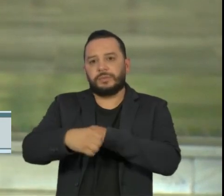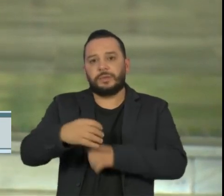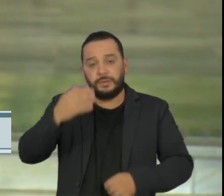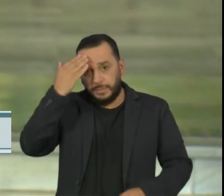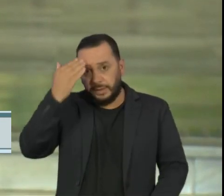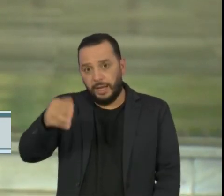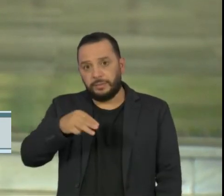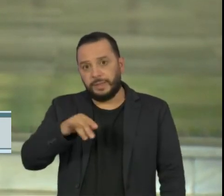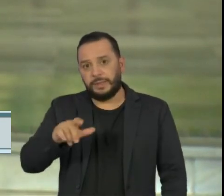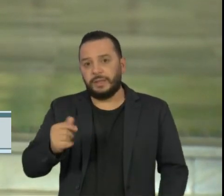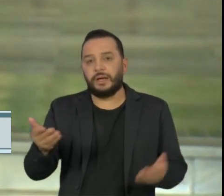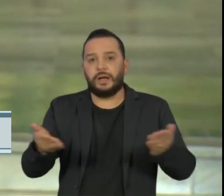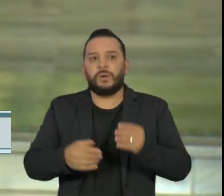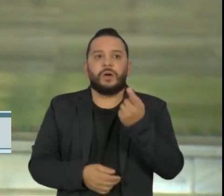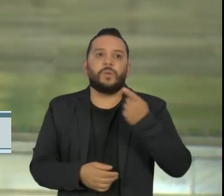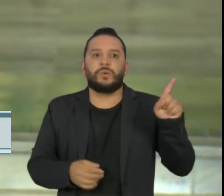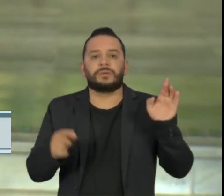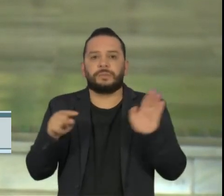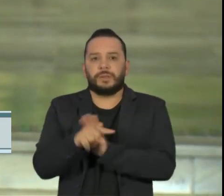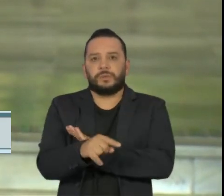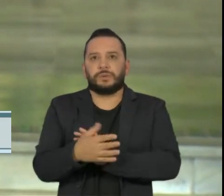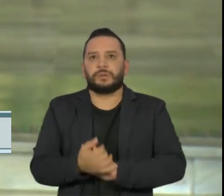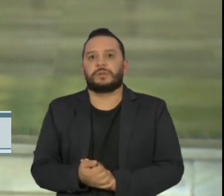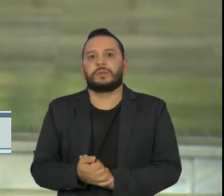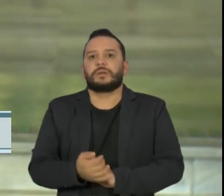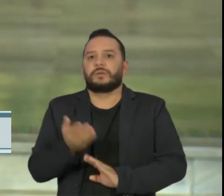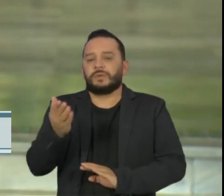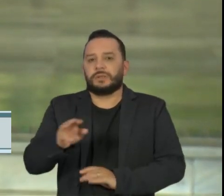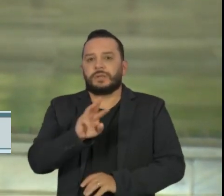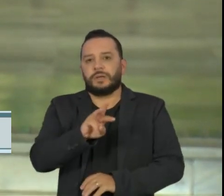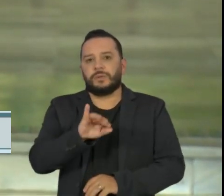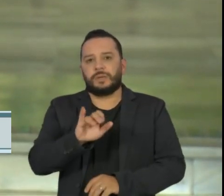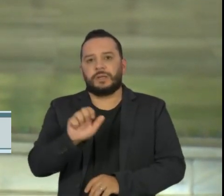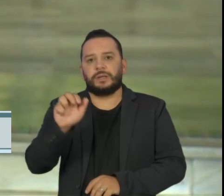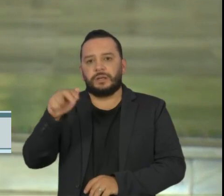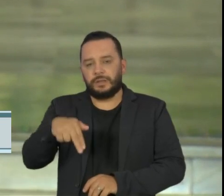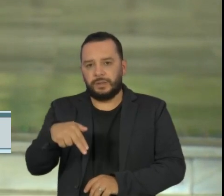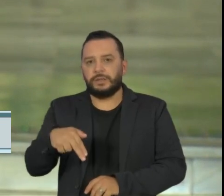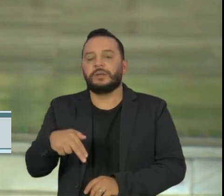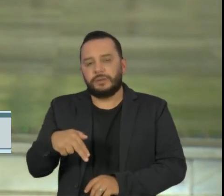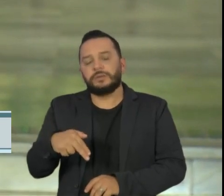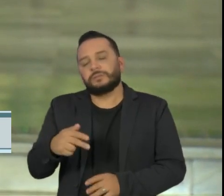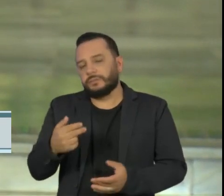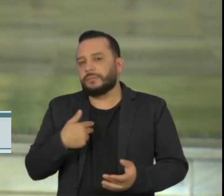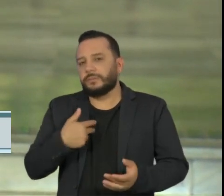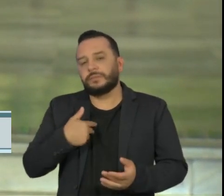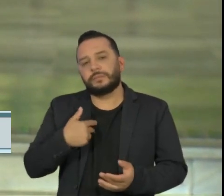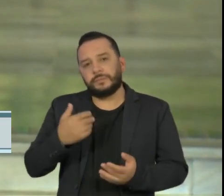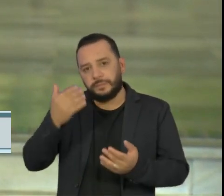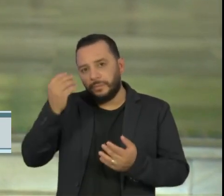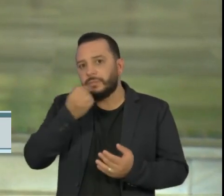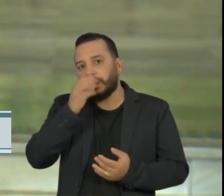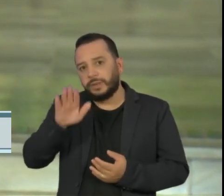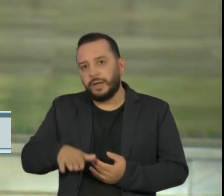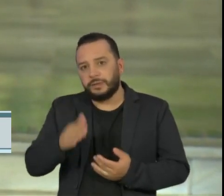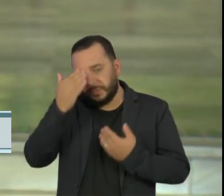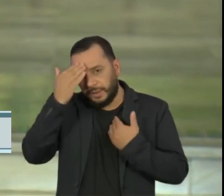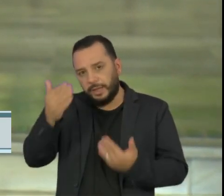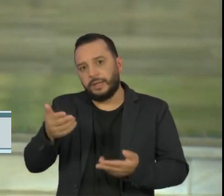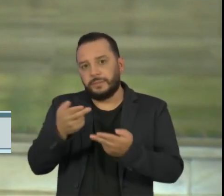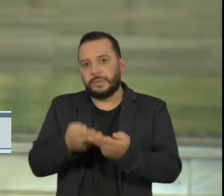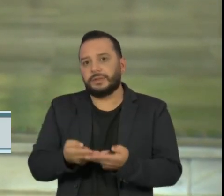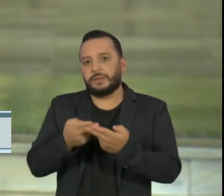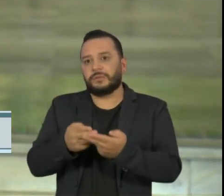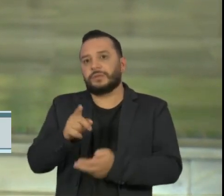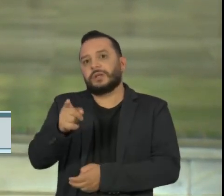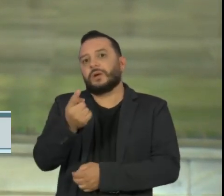à última pergunta. É para você, William Cury. Will, boa tarde. Obrigado pela paciência. Você foi hoje o último aqui dessa